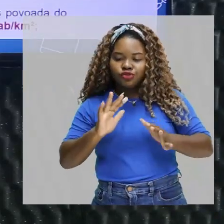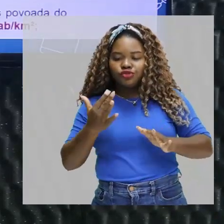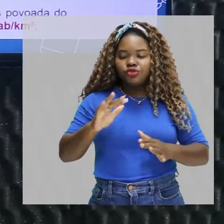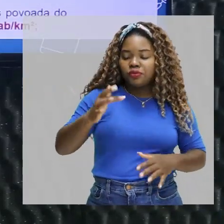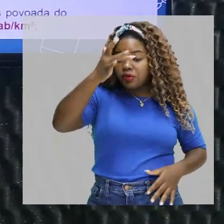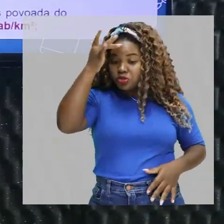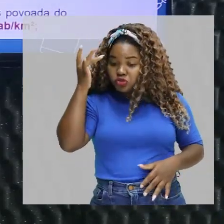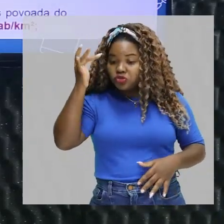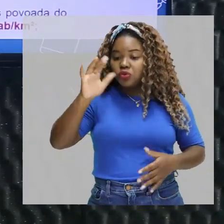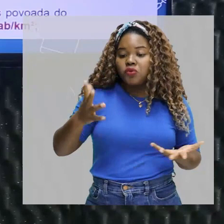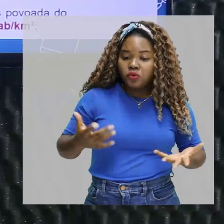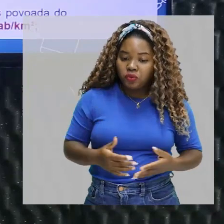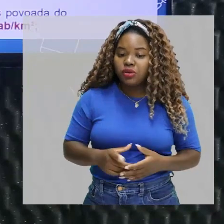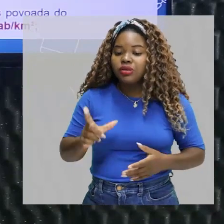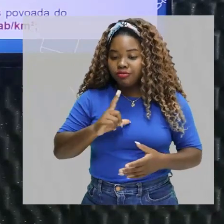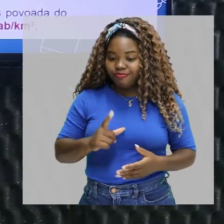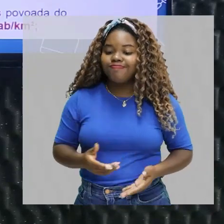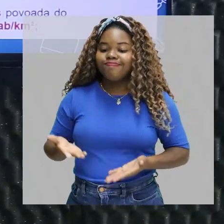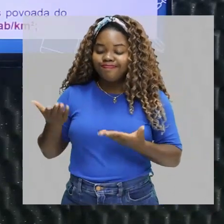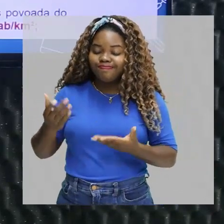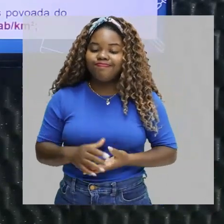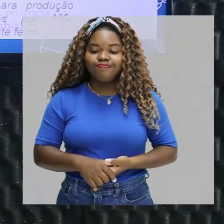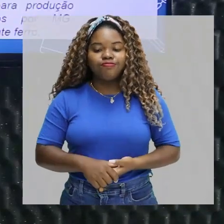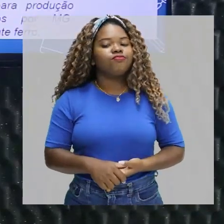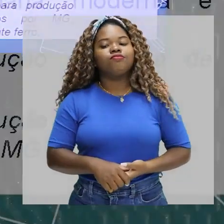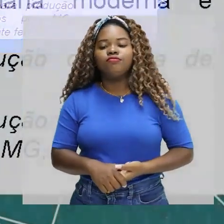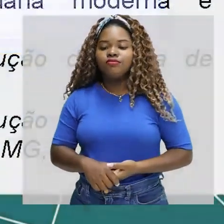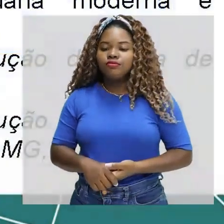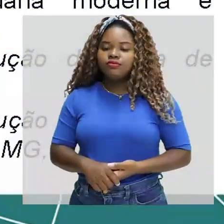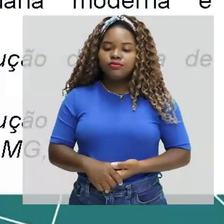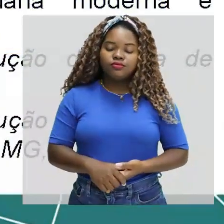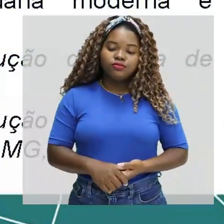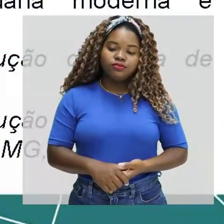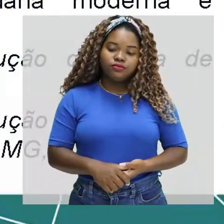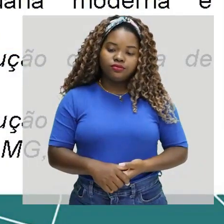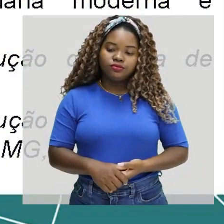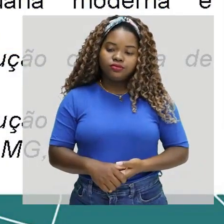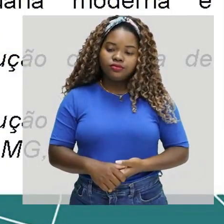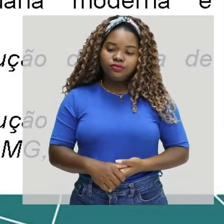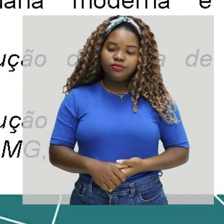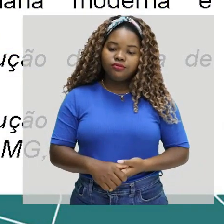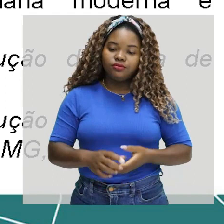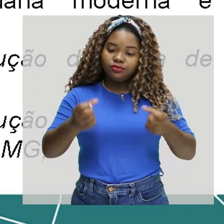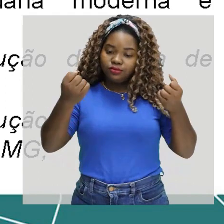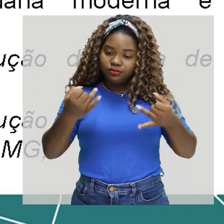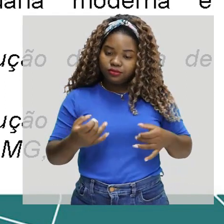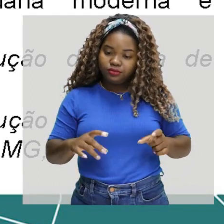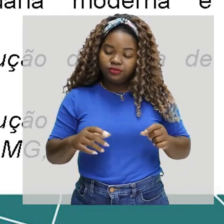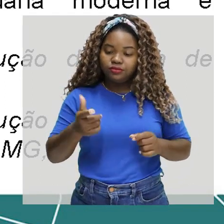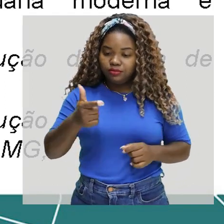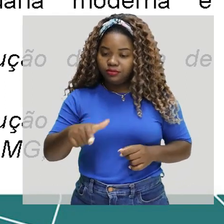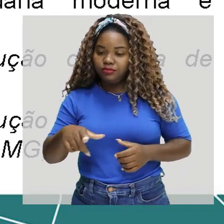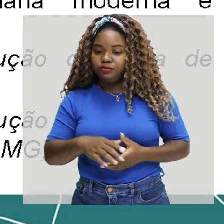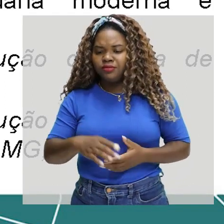do nosso país Bacana Então primeiras questões aí muito atuais primeira coisa importante eu já testei mas eu volto a te falar né